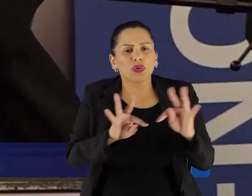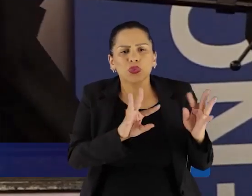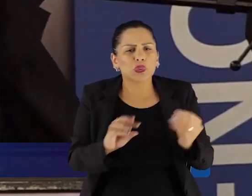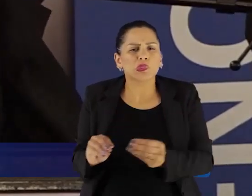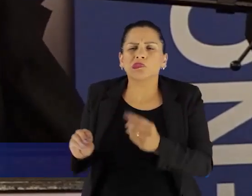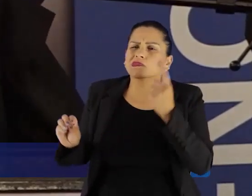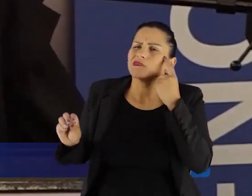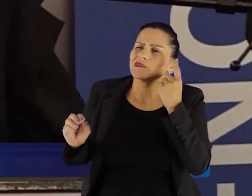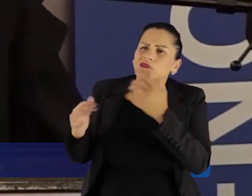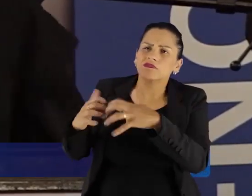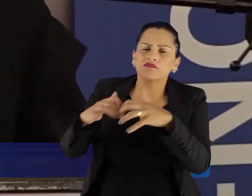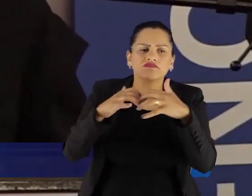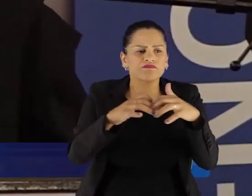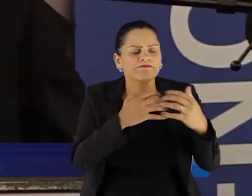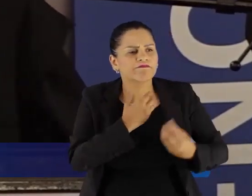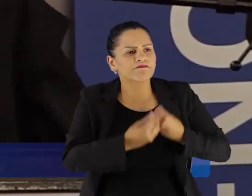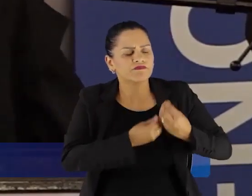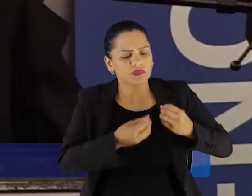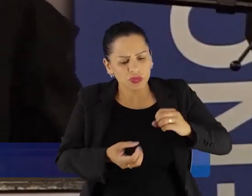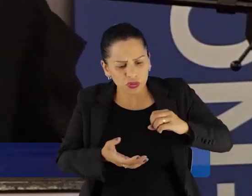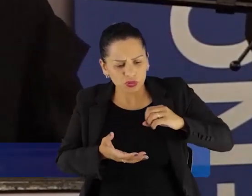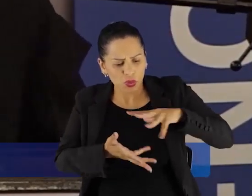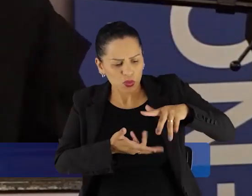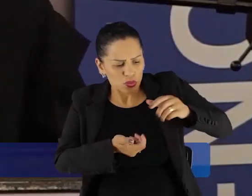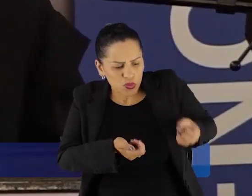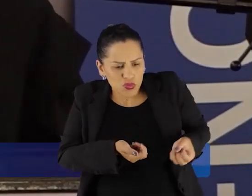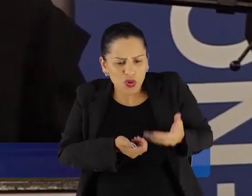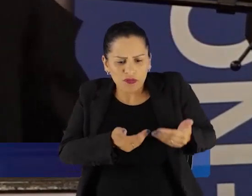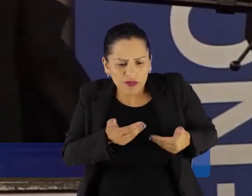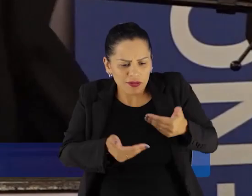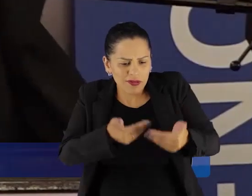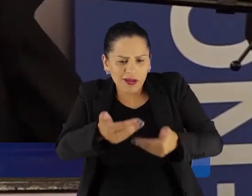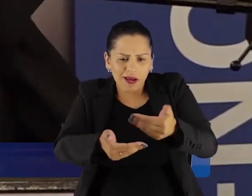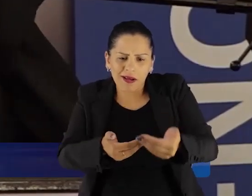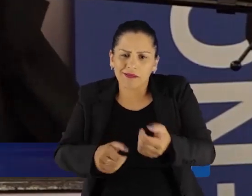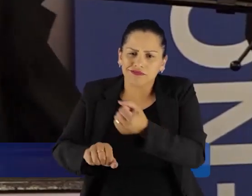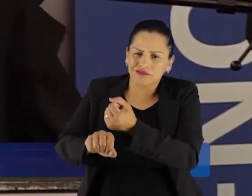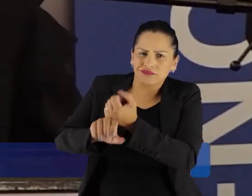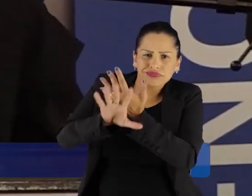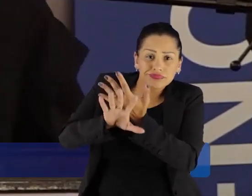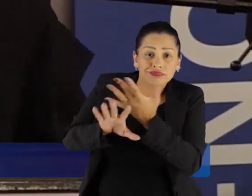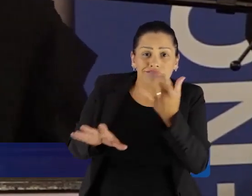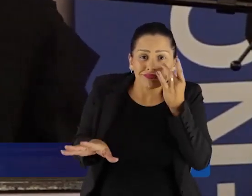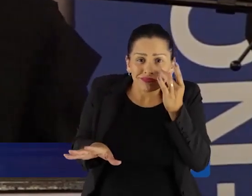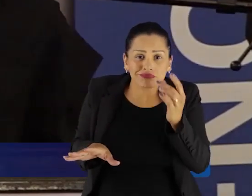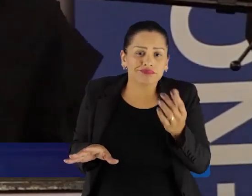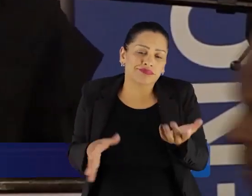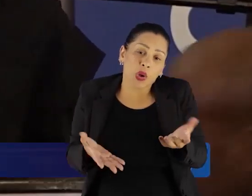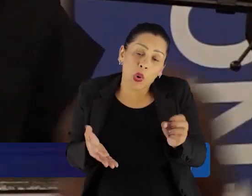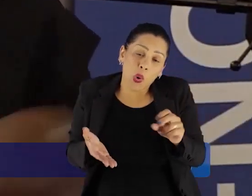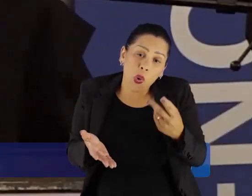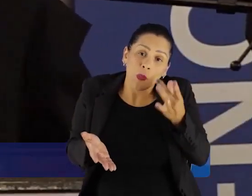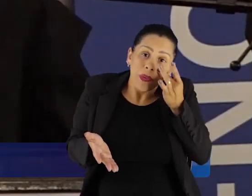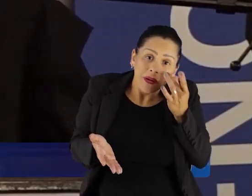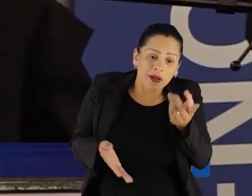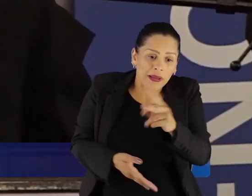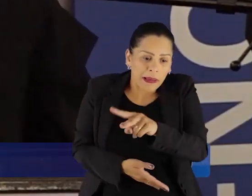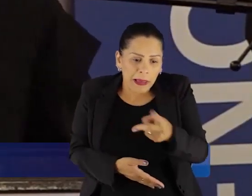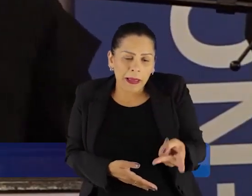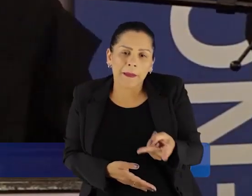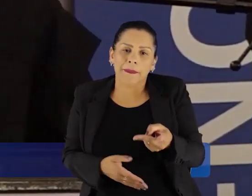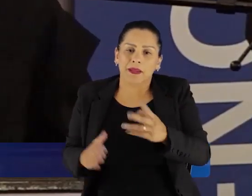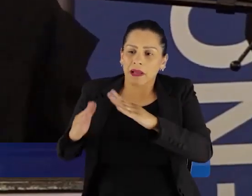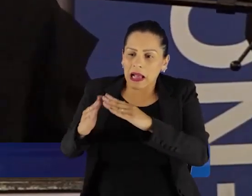como será esse novo mundo audiências telepresenciais ou presenciais trabalho